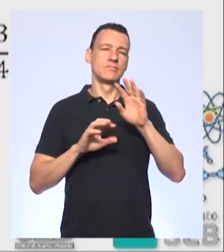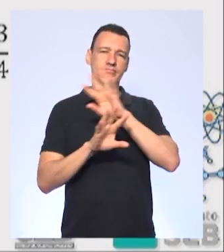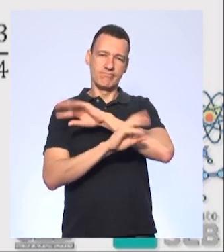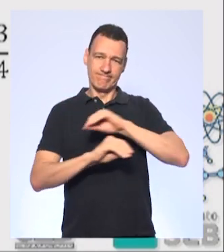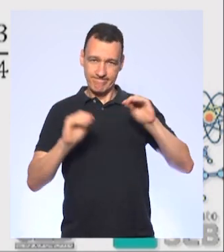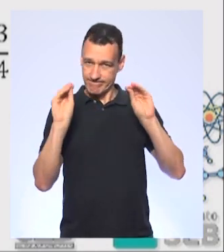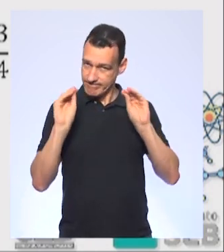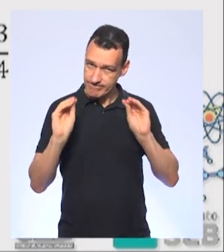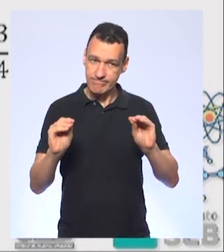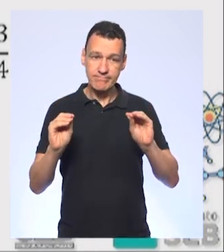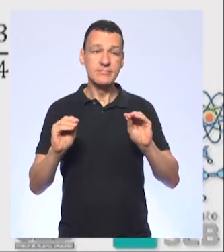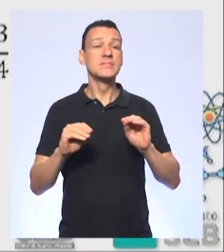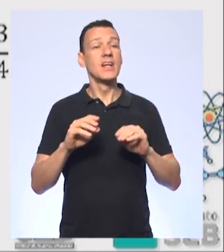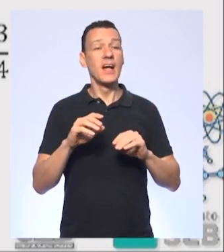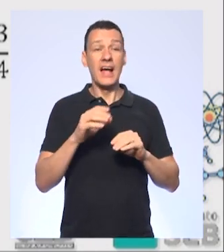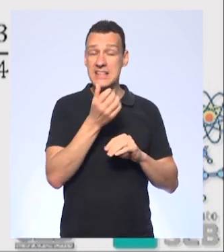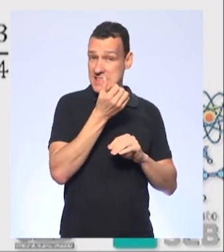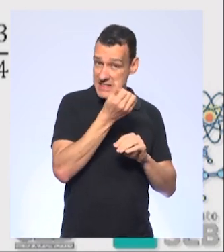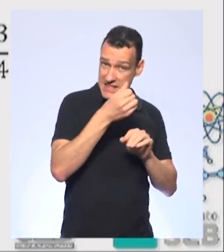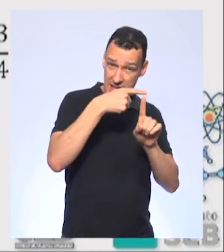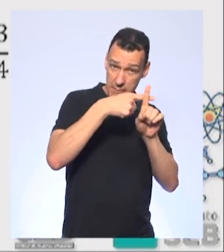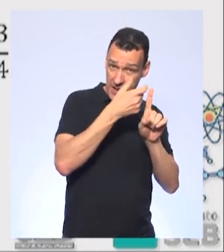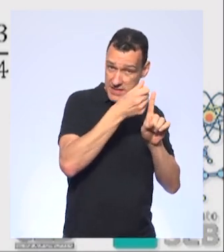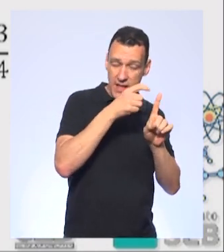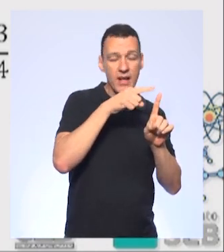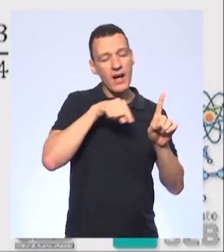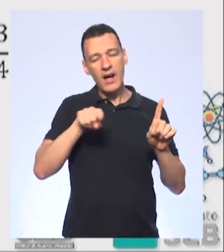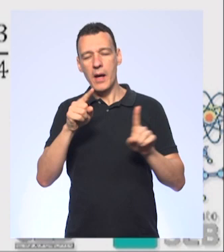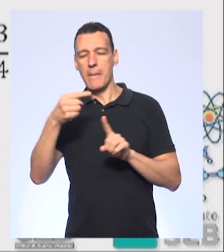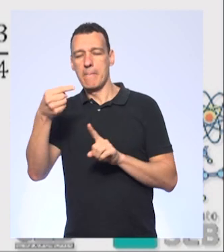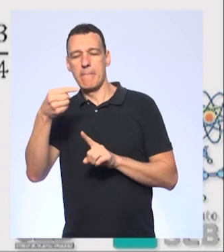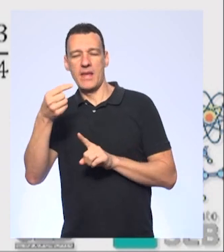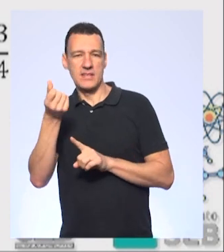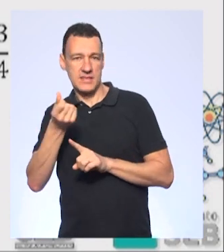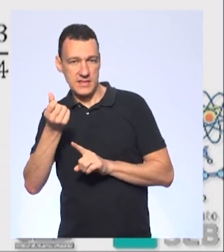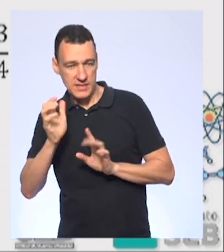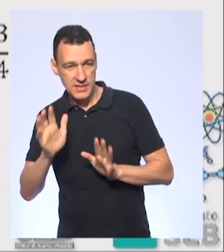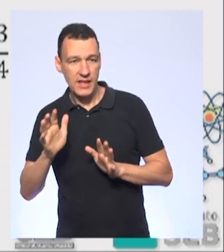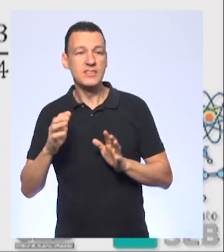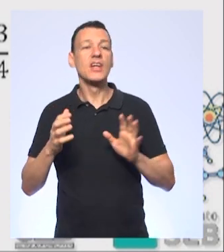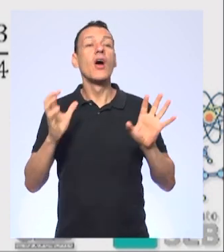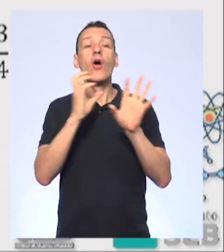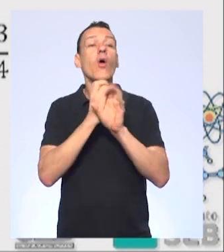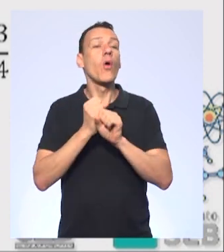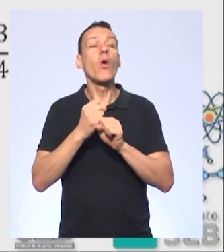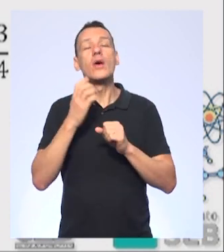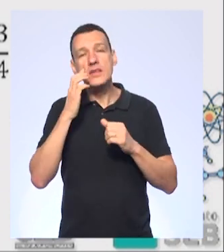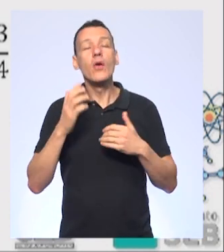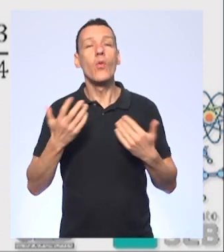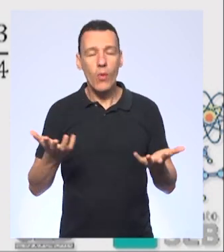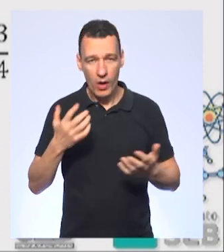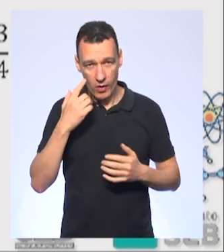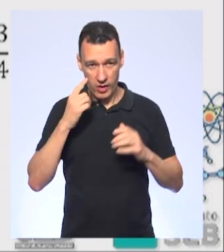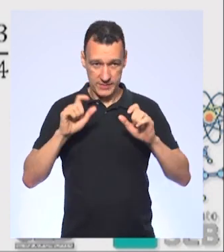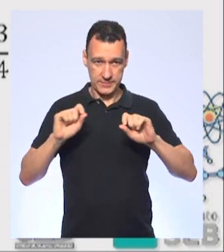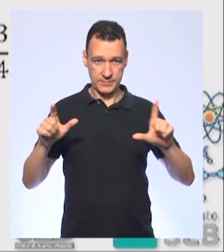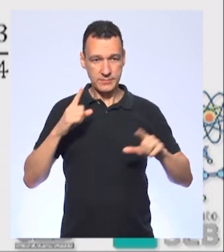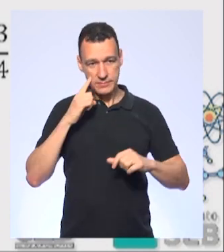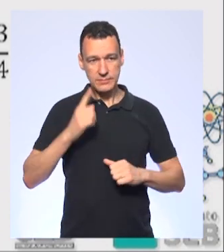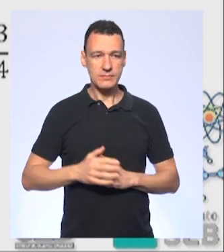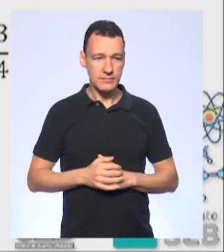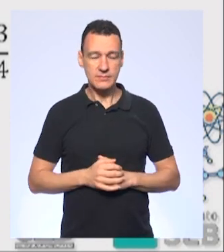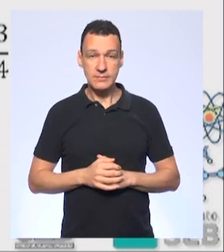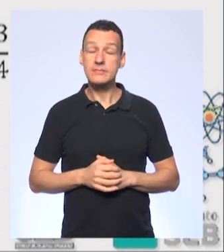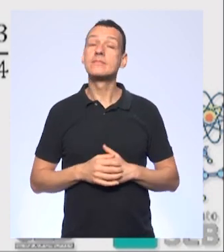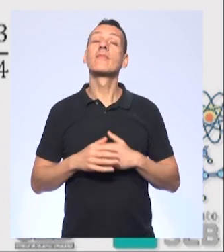vou escrever menos 6. 3x é igual a 120 menos 6 dá um 114. O 3 que multiplica o x eu